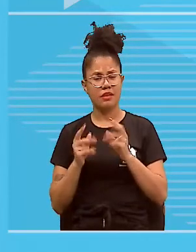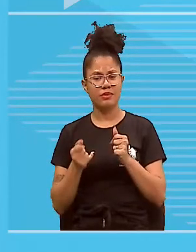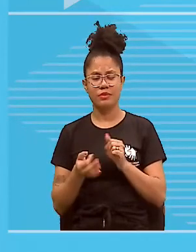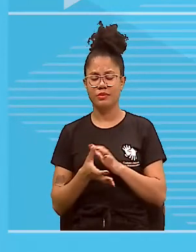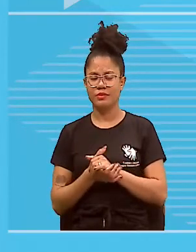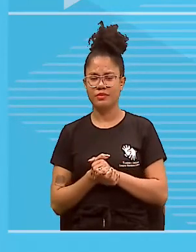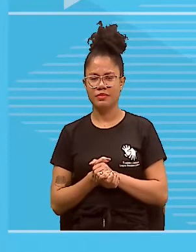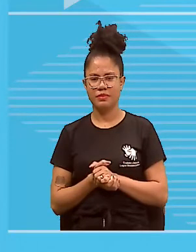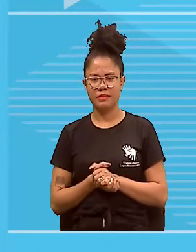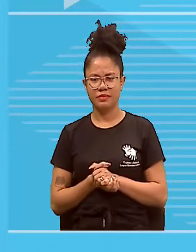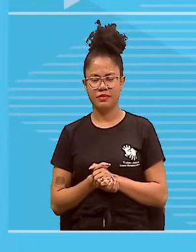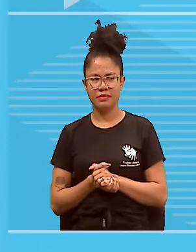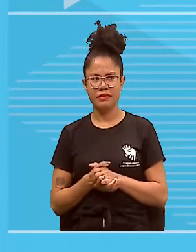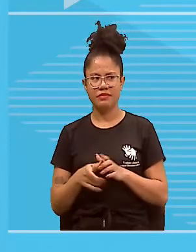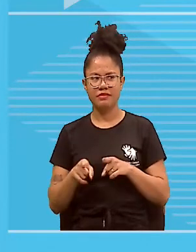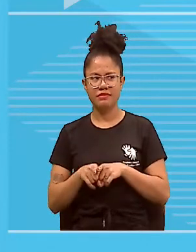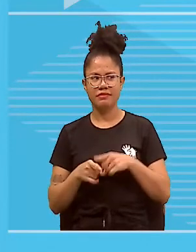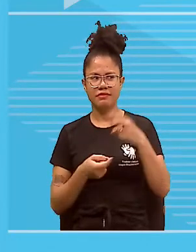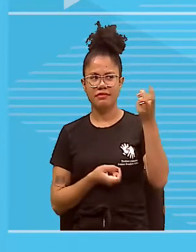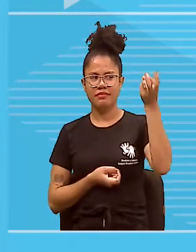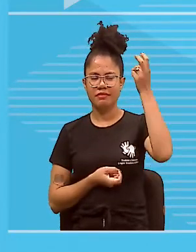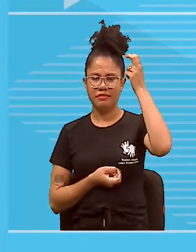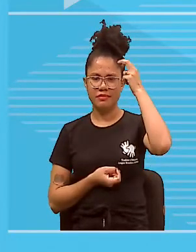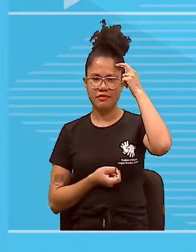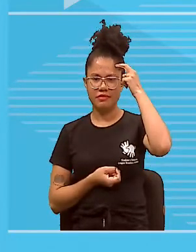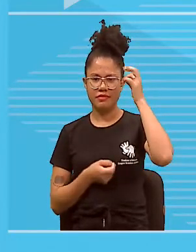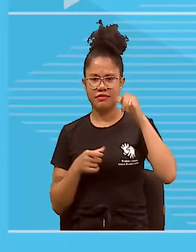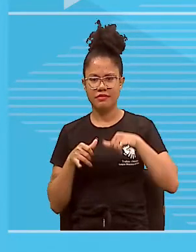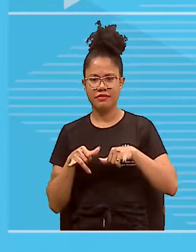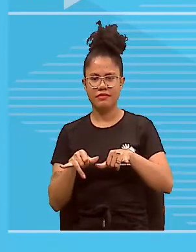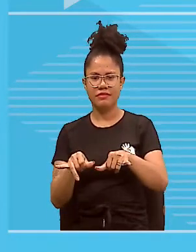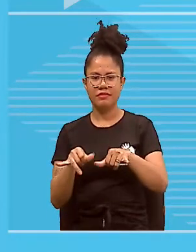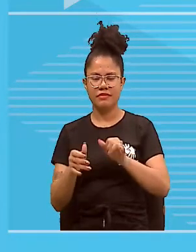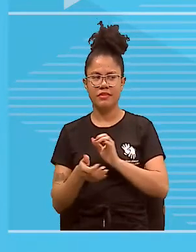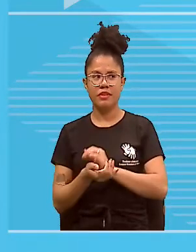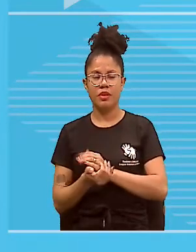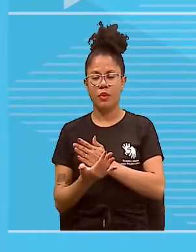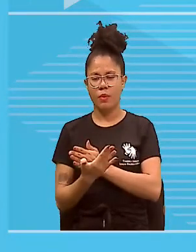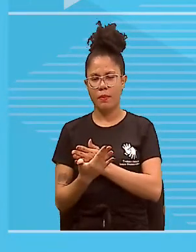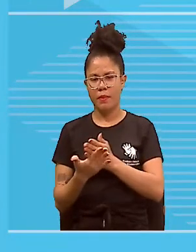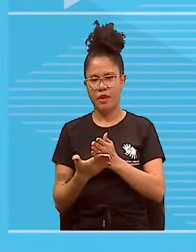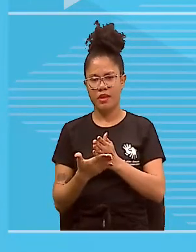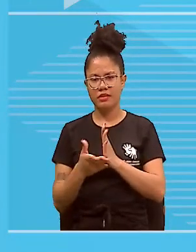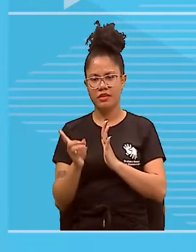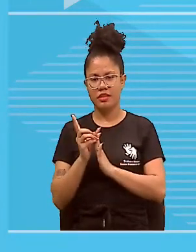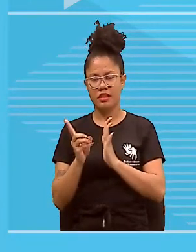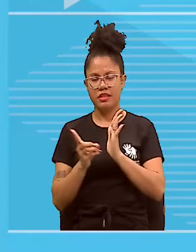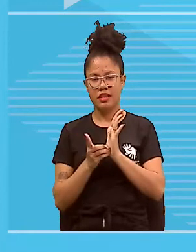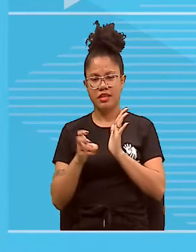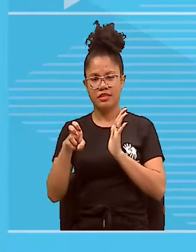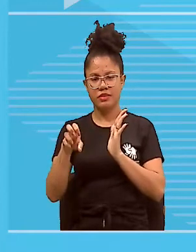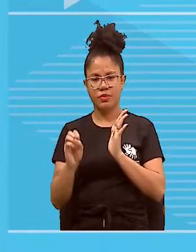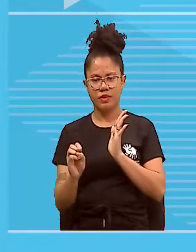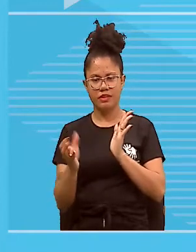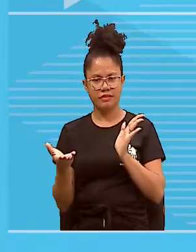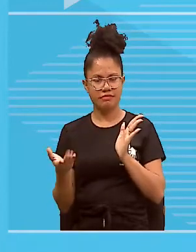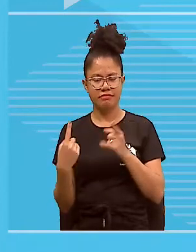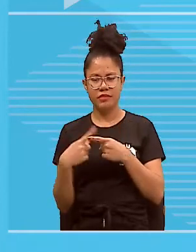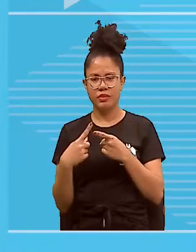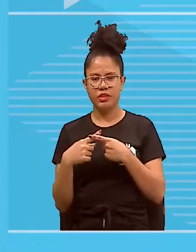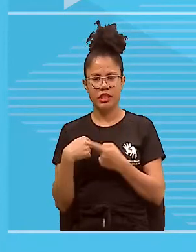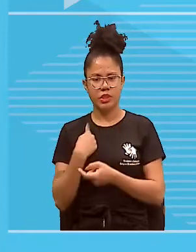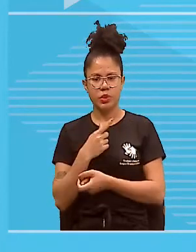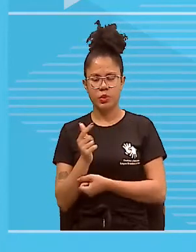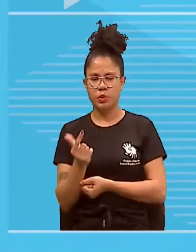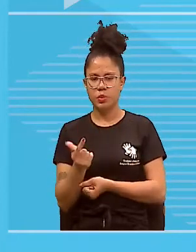aí ó e a cultura do supermercado começa na década de 50 porque nós não temos